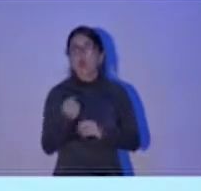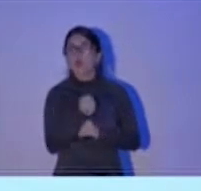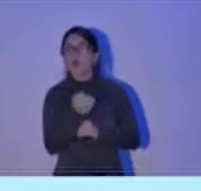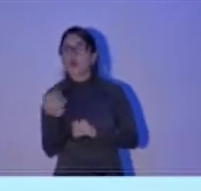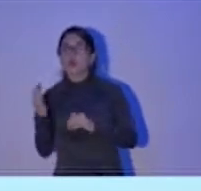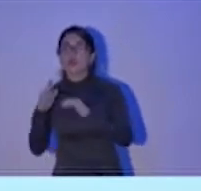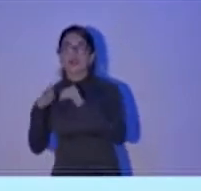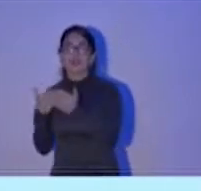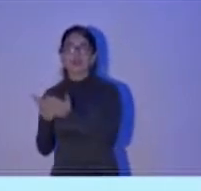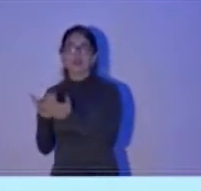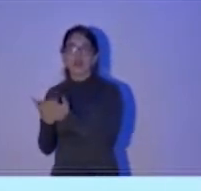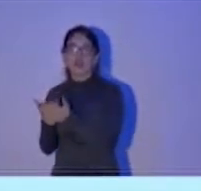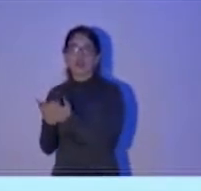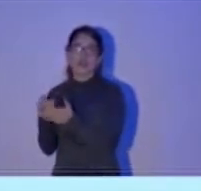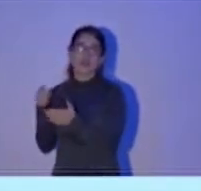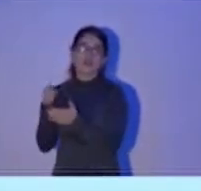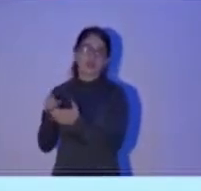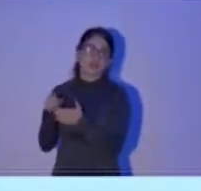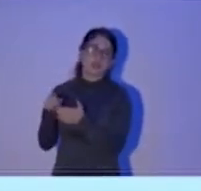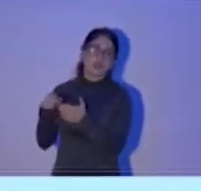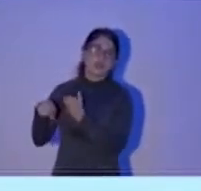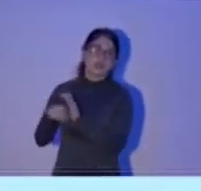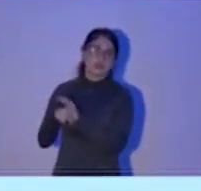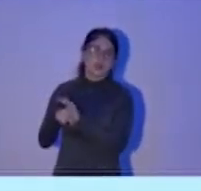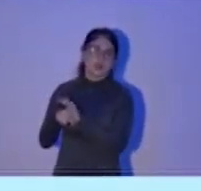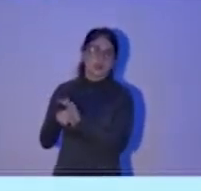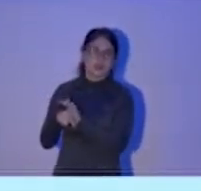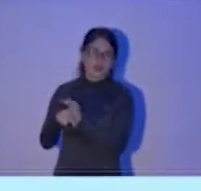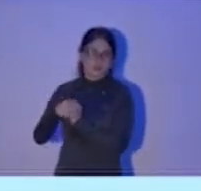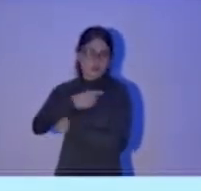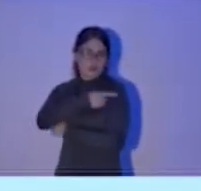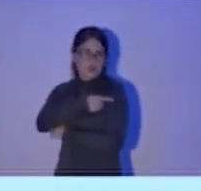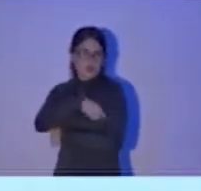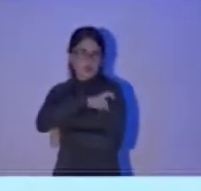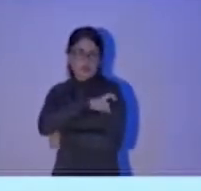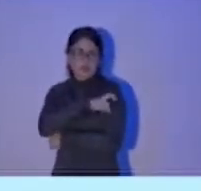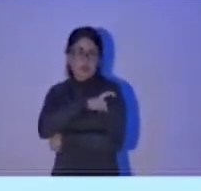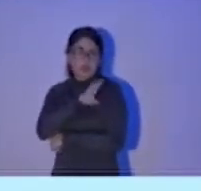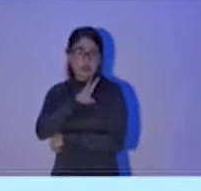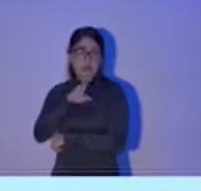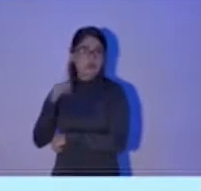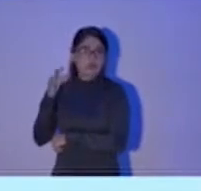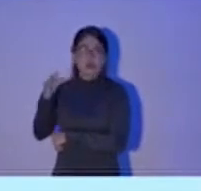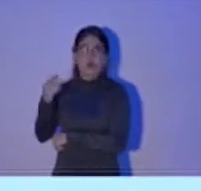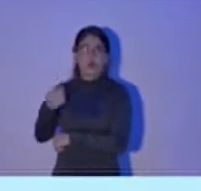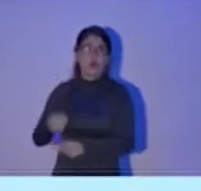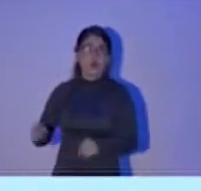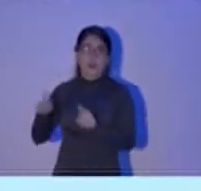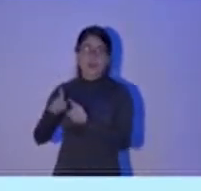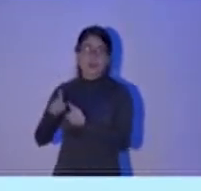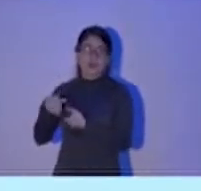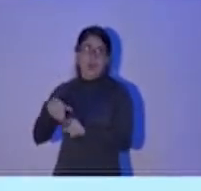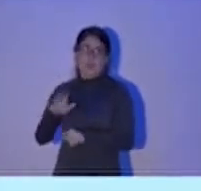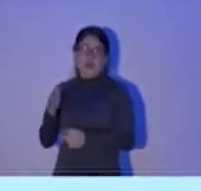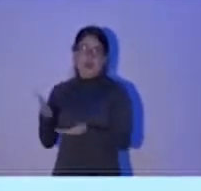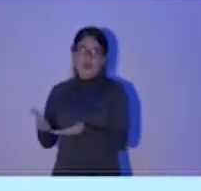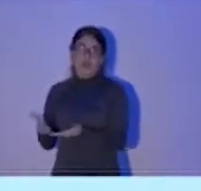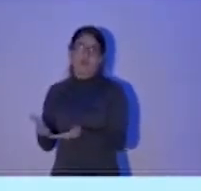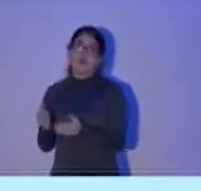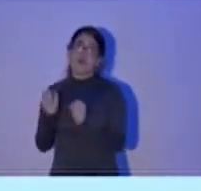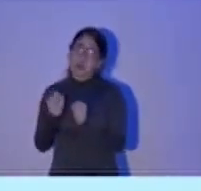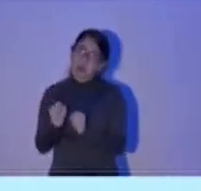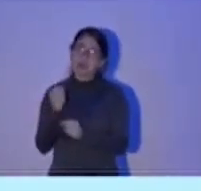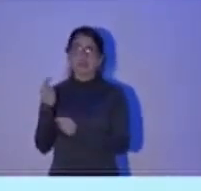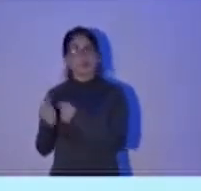fundamental dos anos iniciais que daqui a uns anos nós não vamos precisar mais? Que a gente pode começar a fazer o quê? A conversão em creche, que algumas localidades já